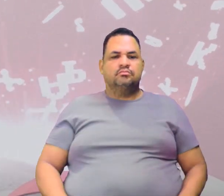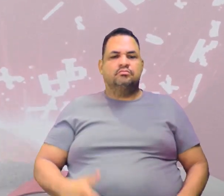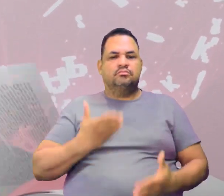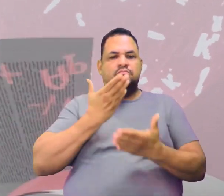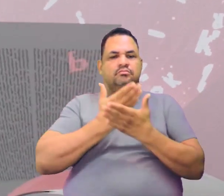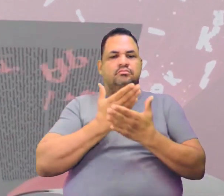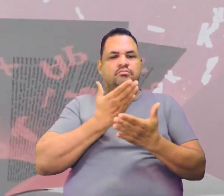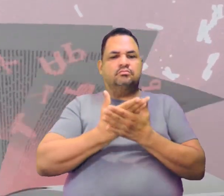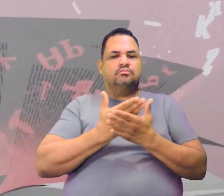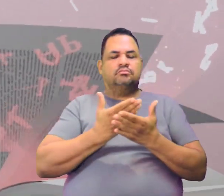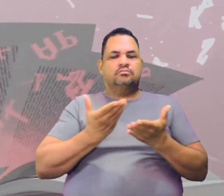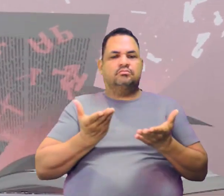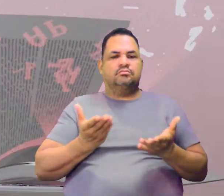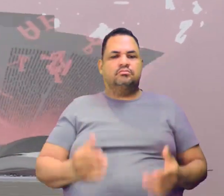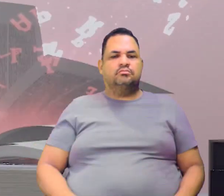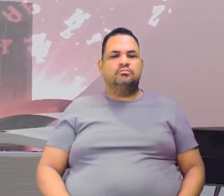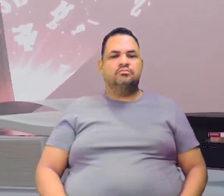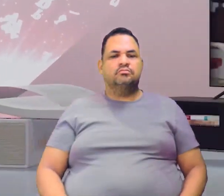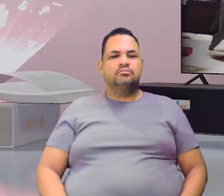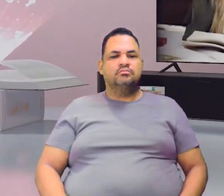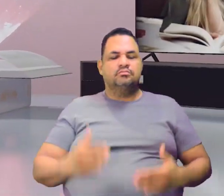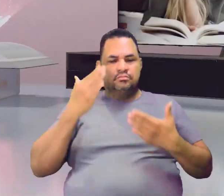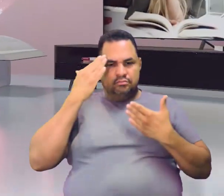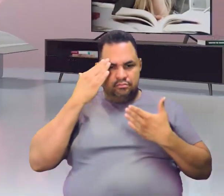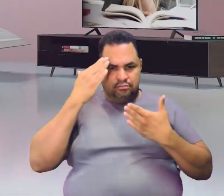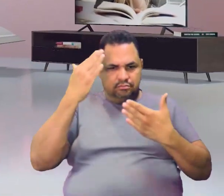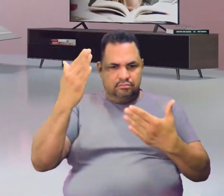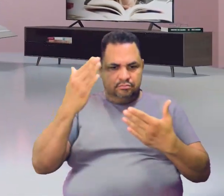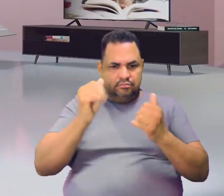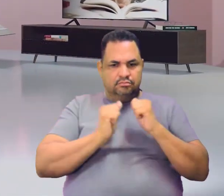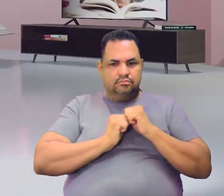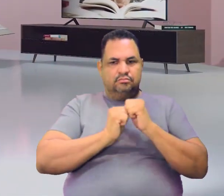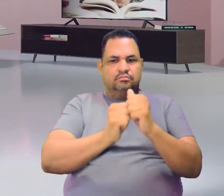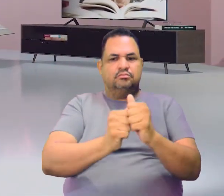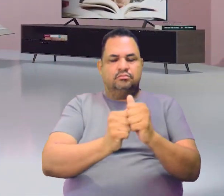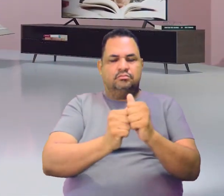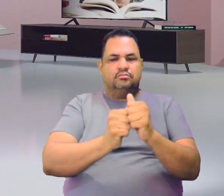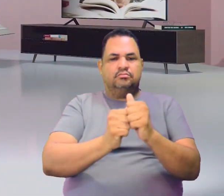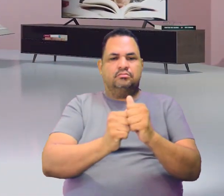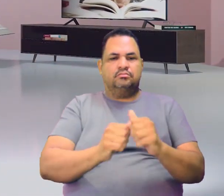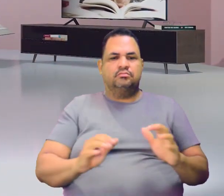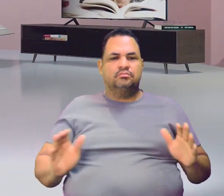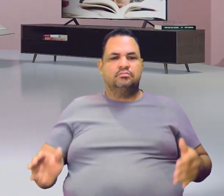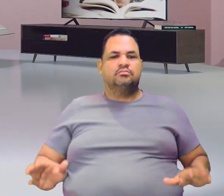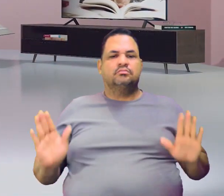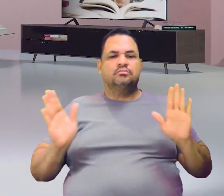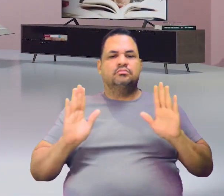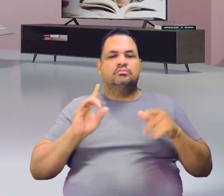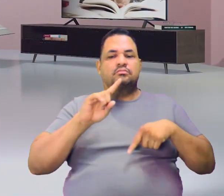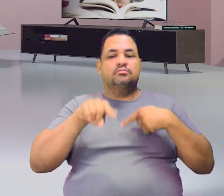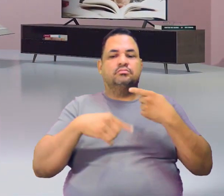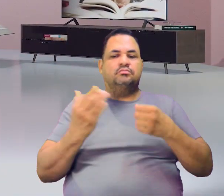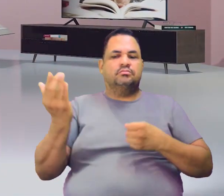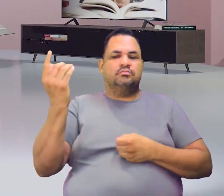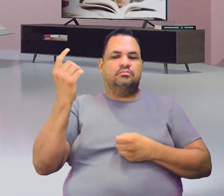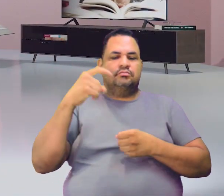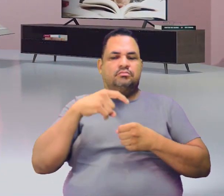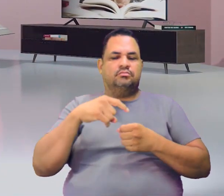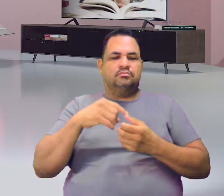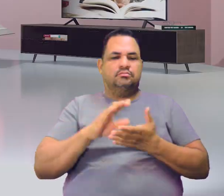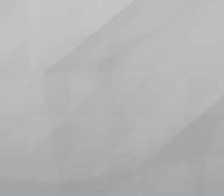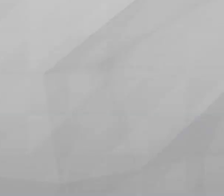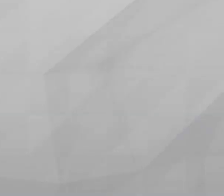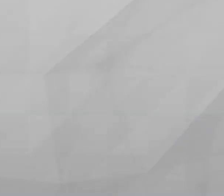nossa aula, tá certo? Muito obrigada pela companhia de vocês e até a próxima!